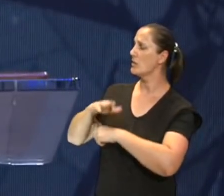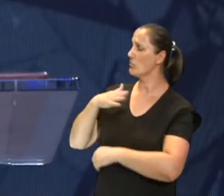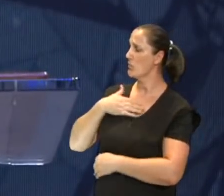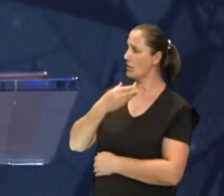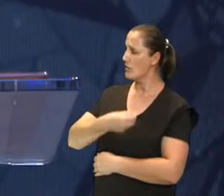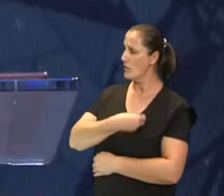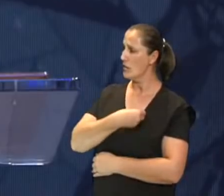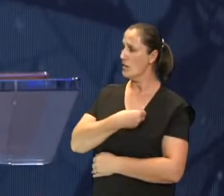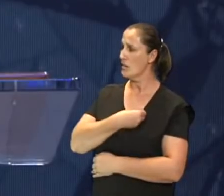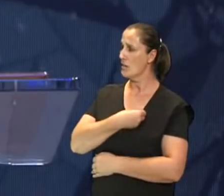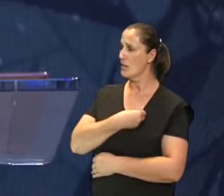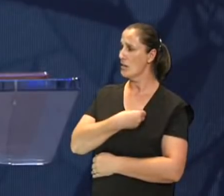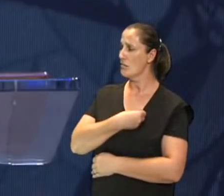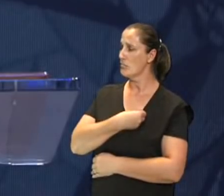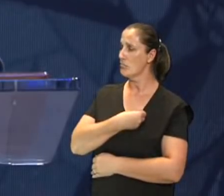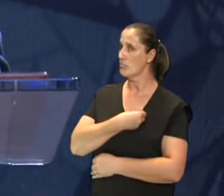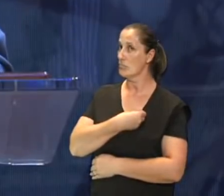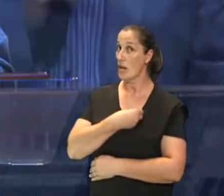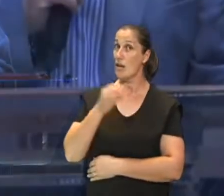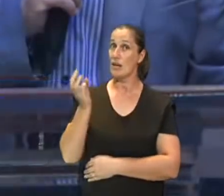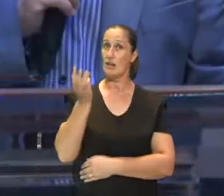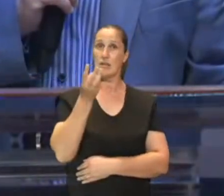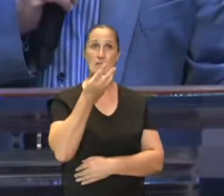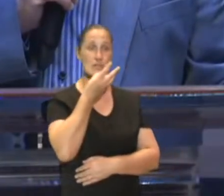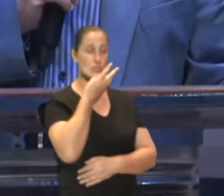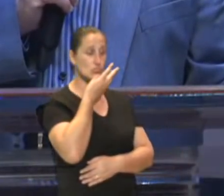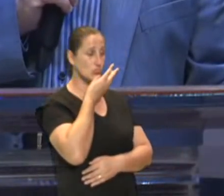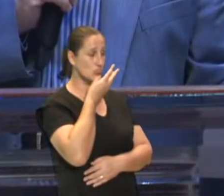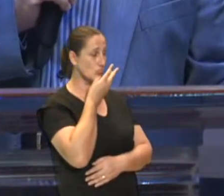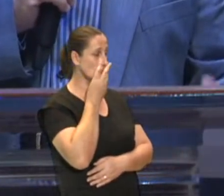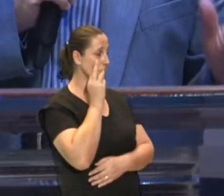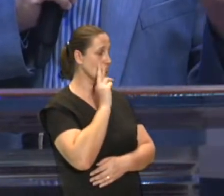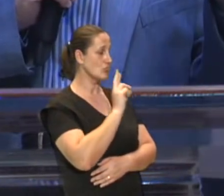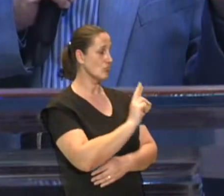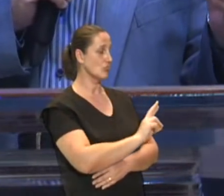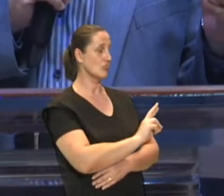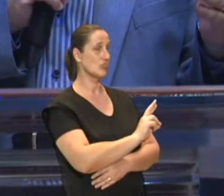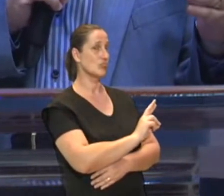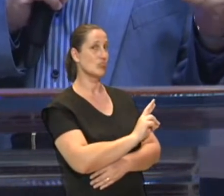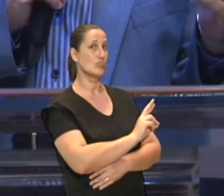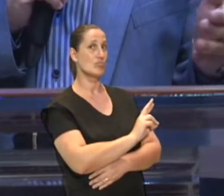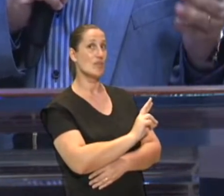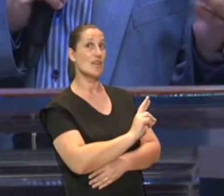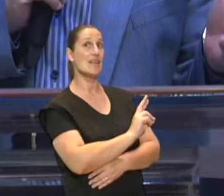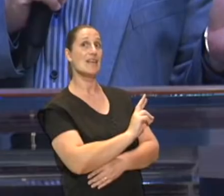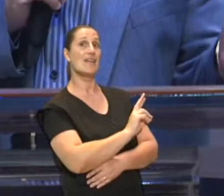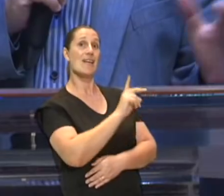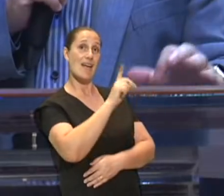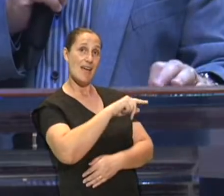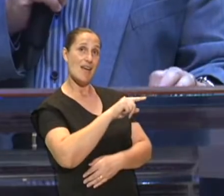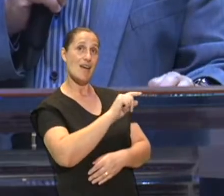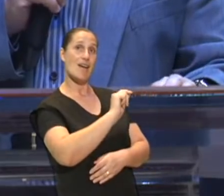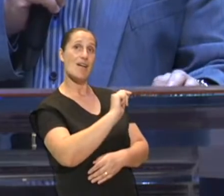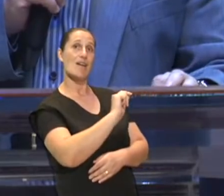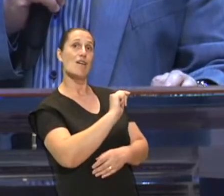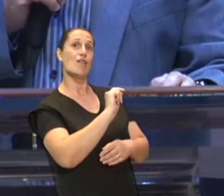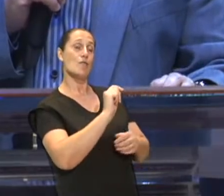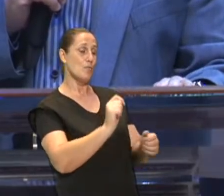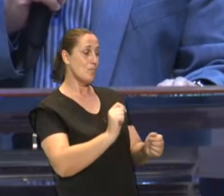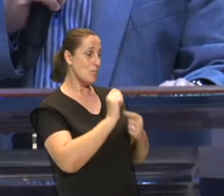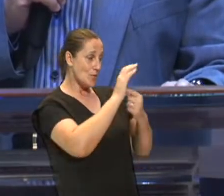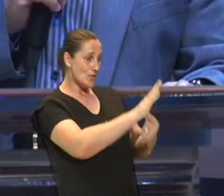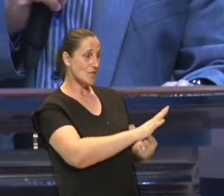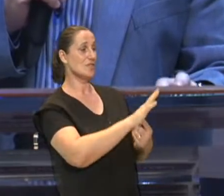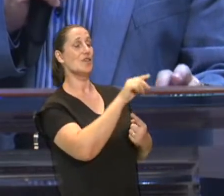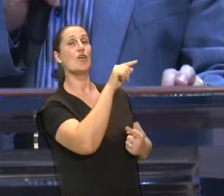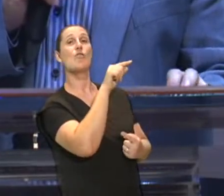mesmo? E então Isaías responde assim: este é o sinal de que o Senhor fará o que prometeu.